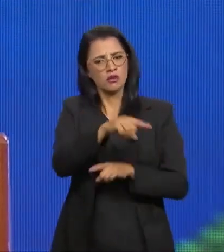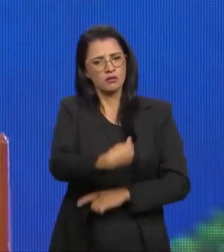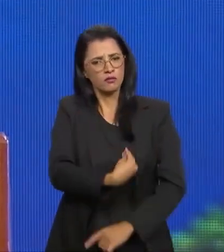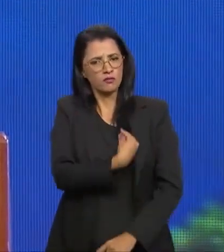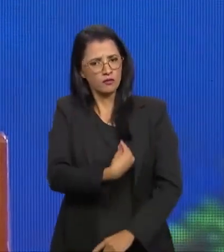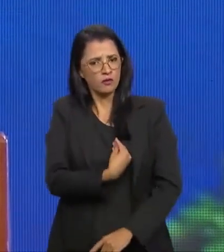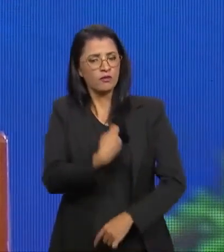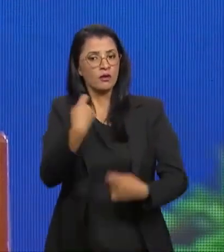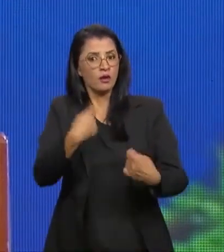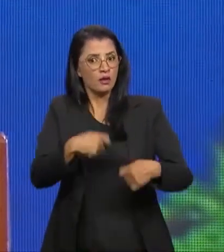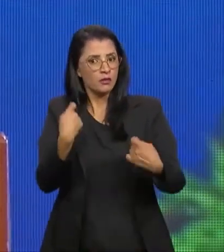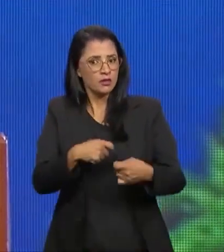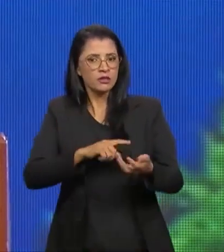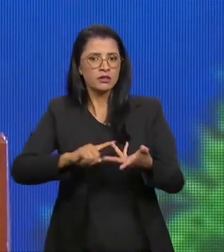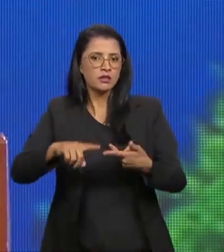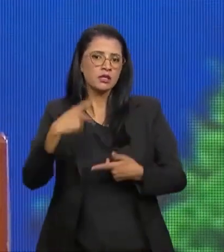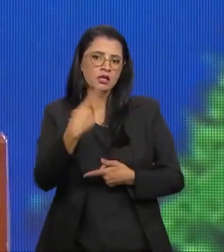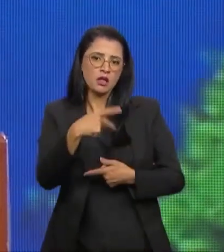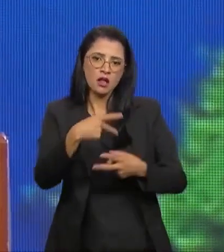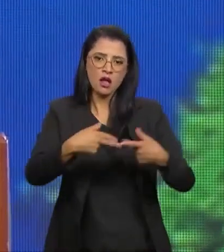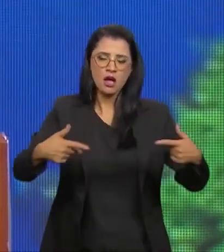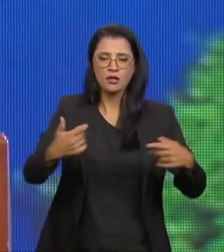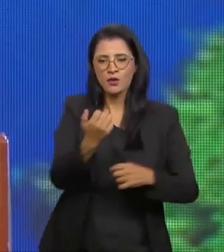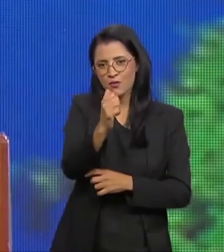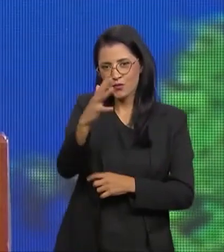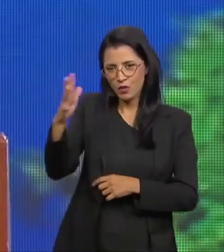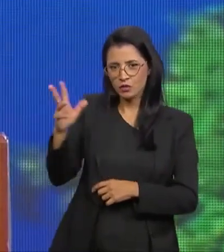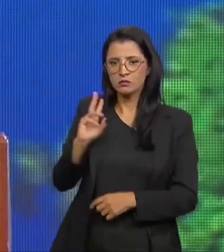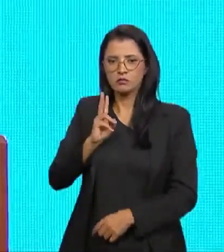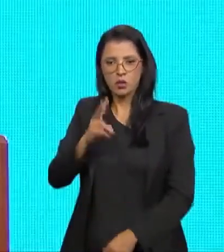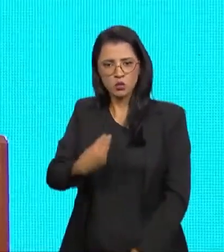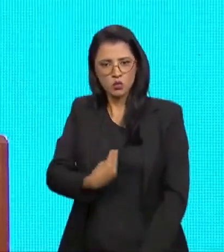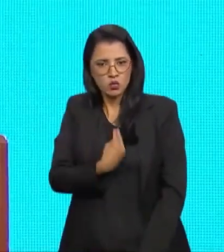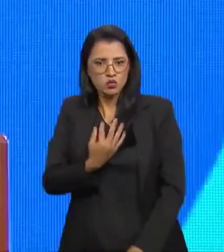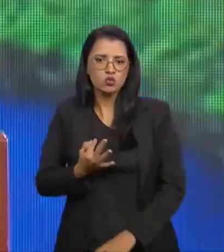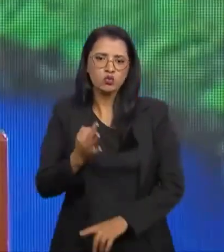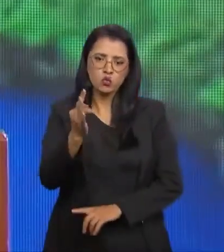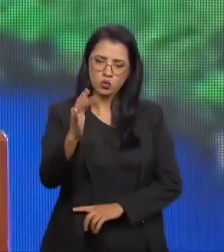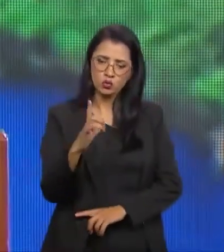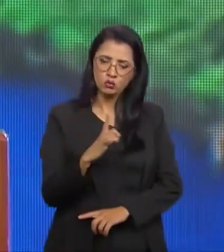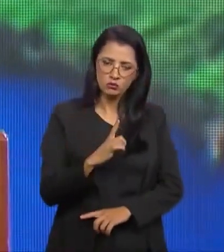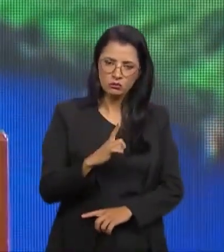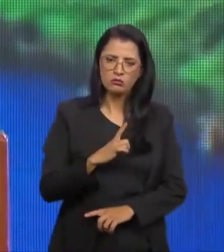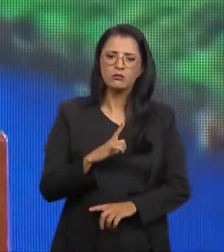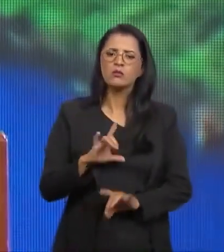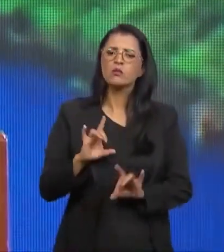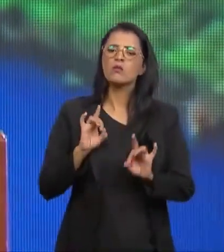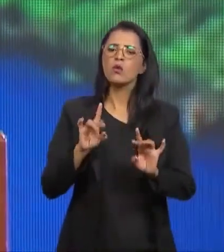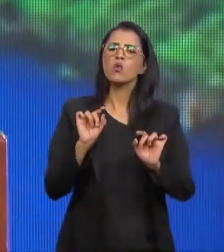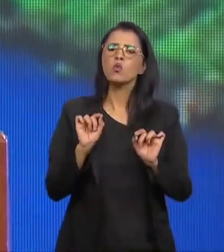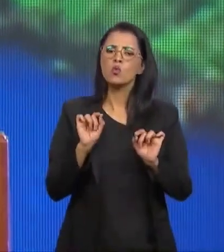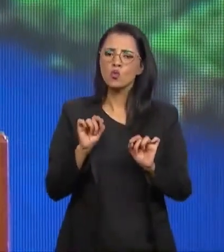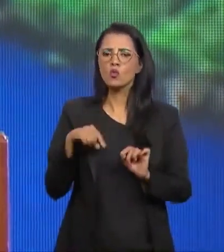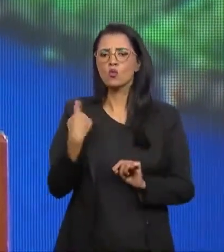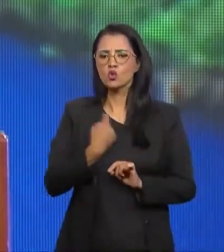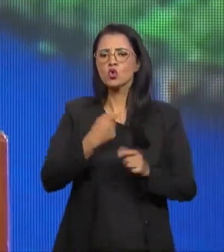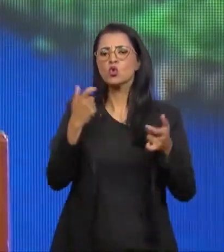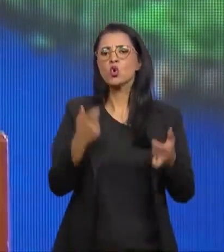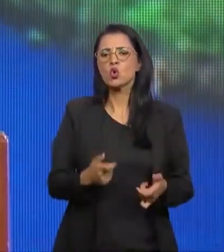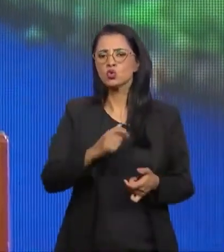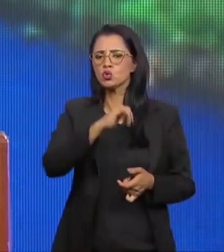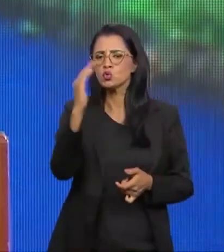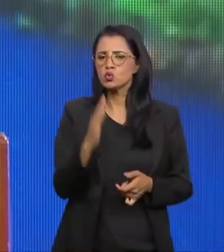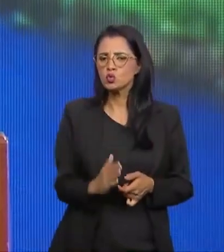vivem e dependem de sua floresta para poder ter um futuro, destaca-se em nosso